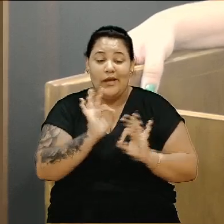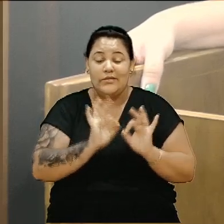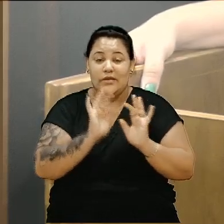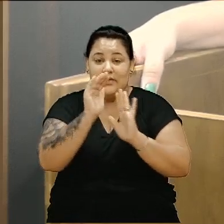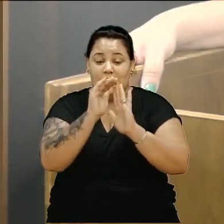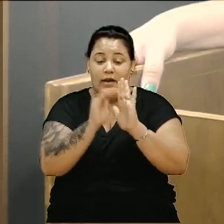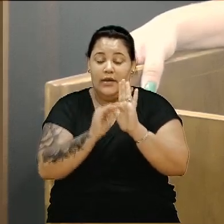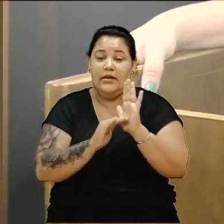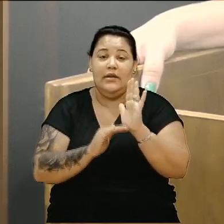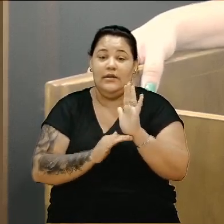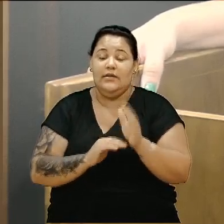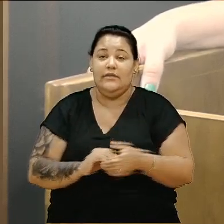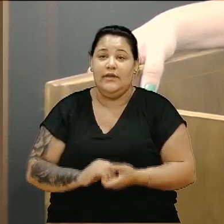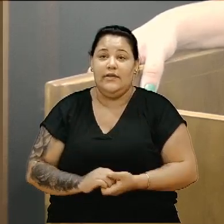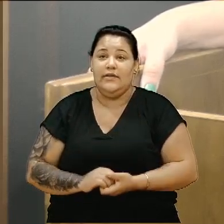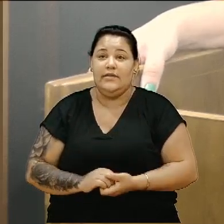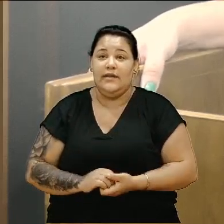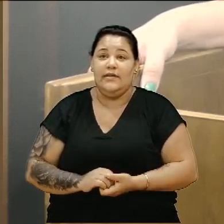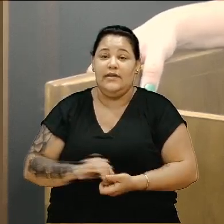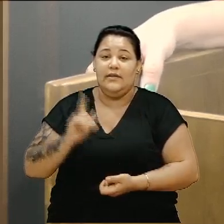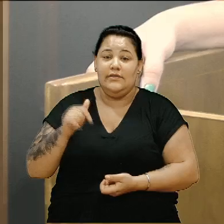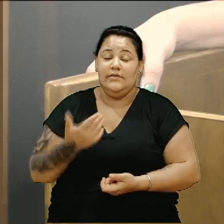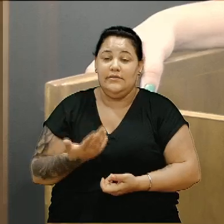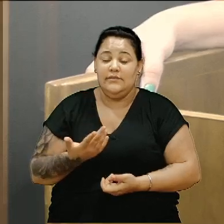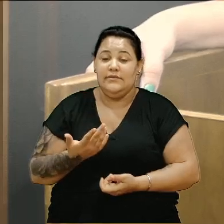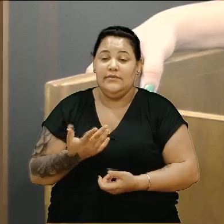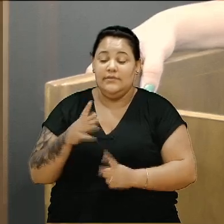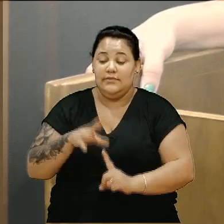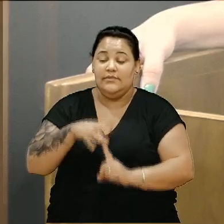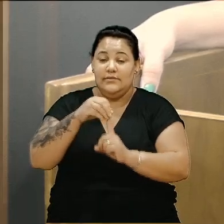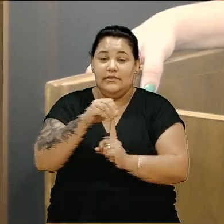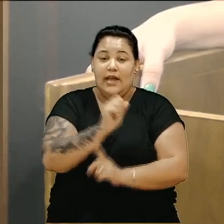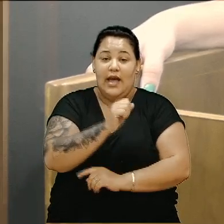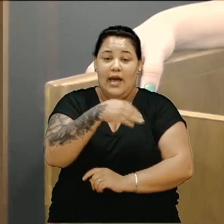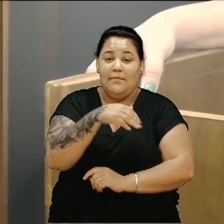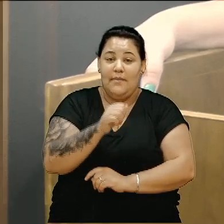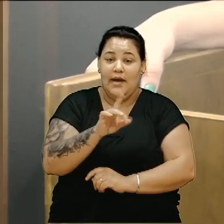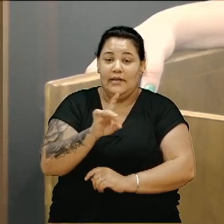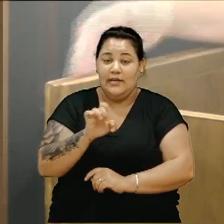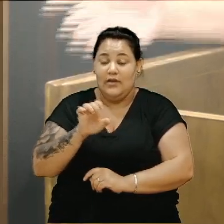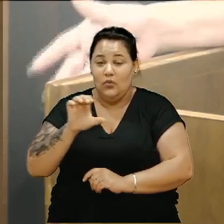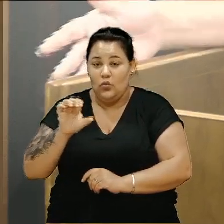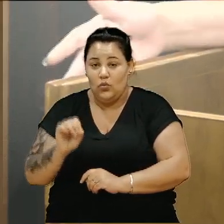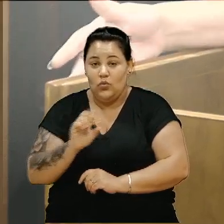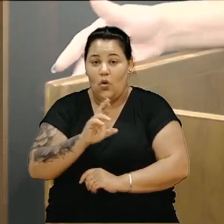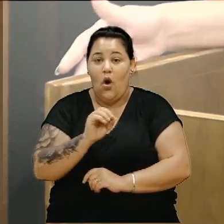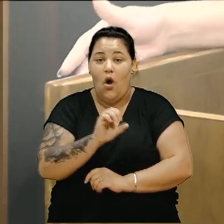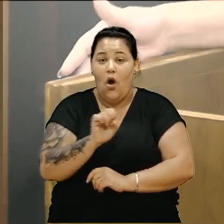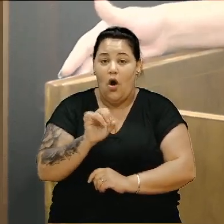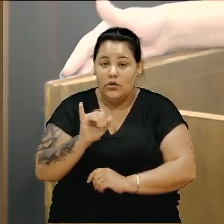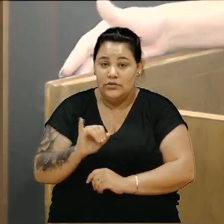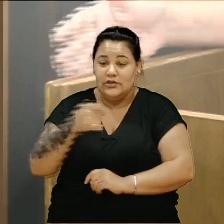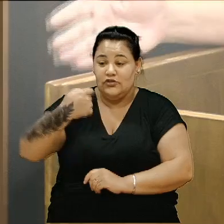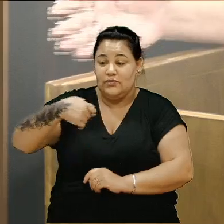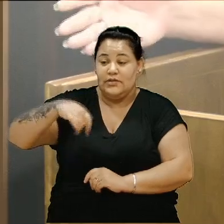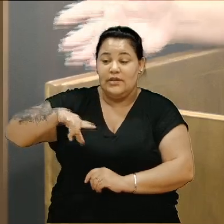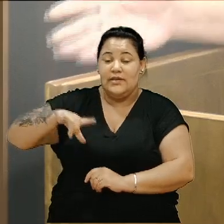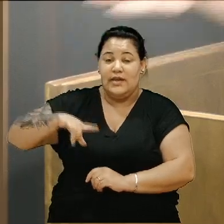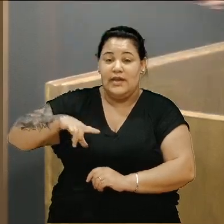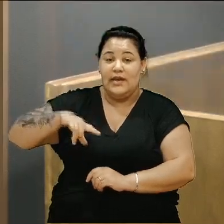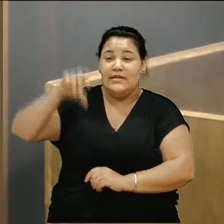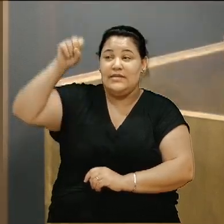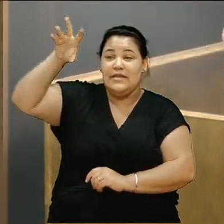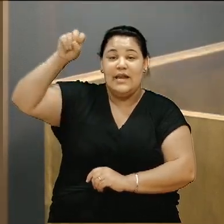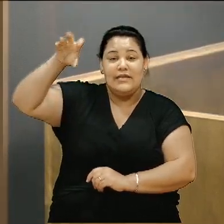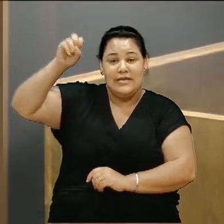do asfaltamento, principalmente ali na Avenida Amadeu Rossi, onde a gente precisa também da sinalização viária, mas só